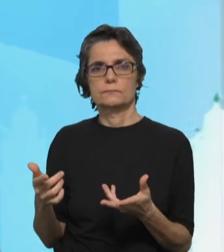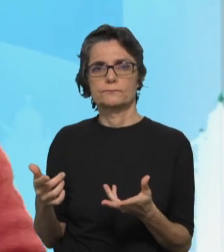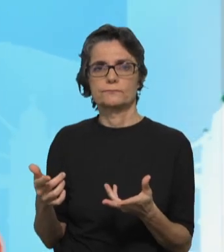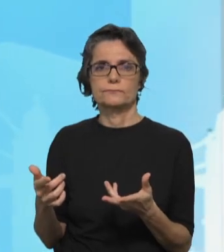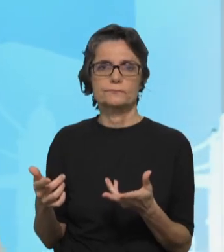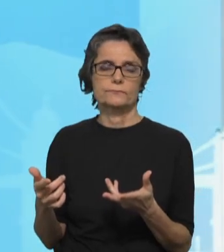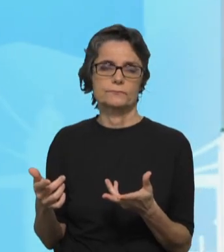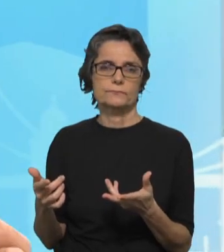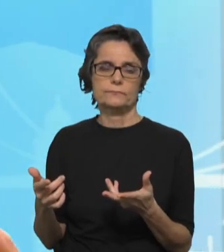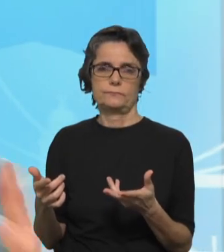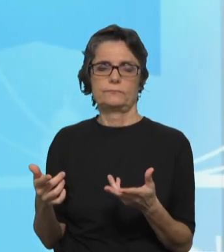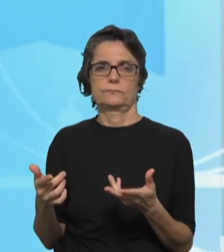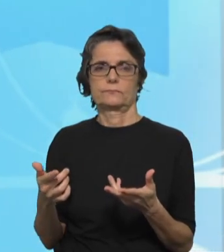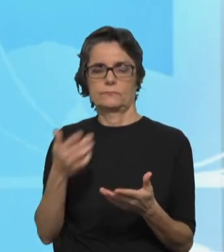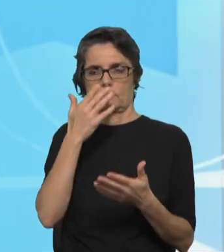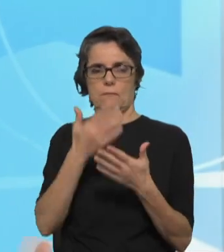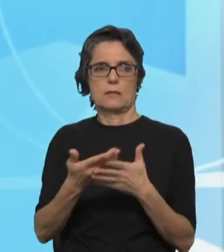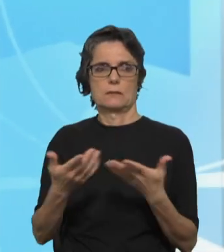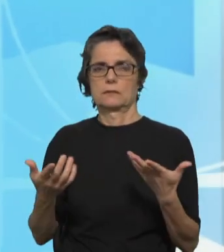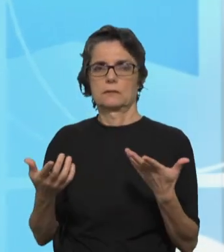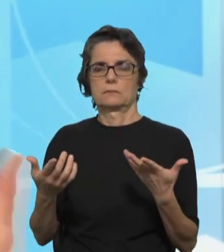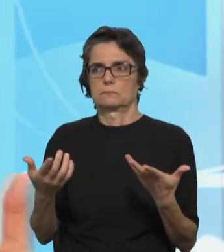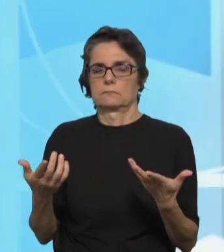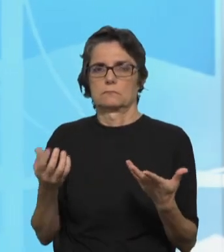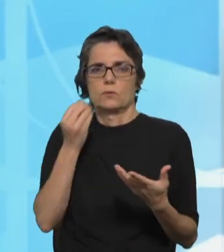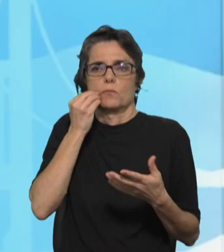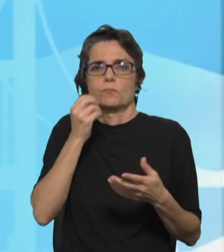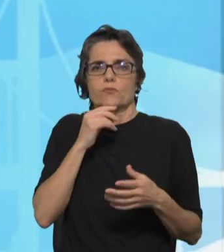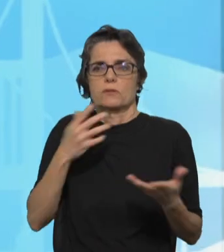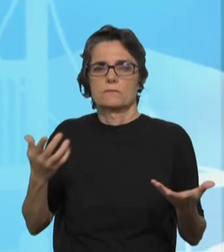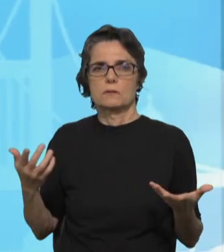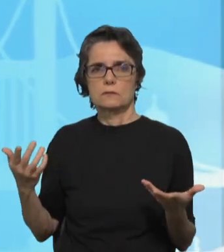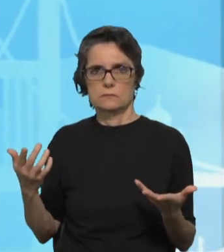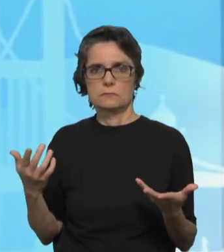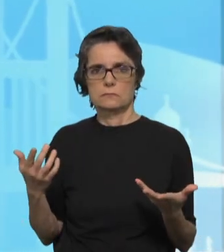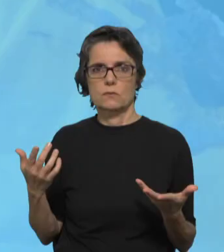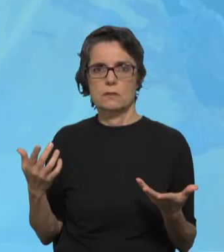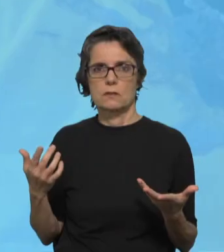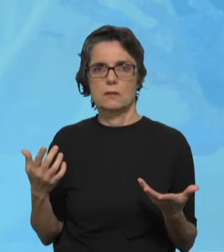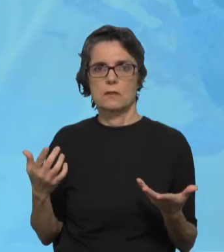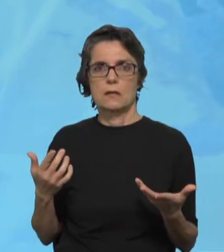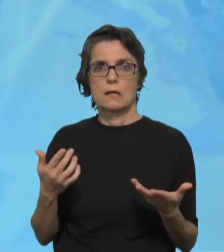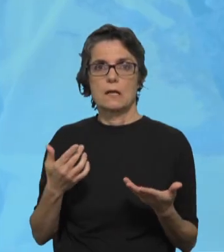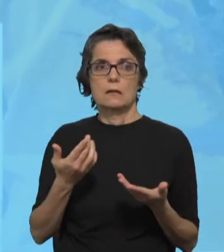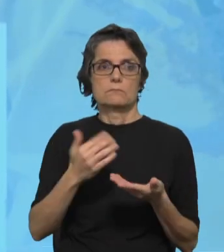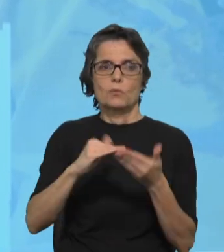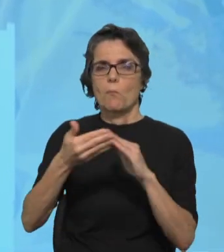digamos, abanada pela situação presente. Quando, na altura, os bairros de lata, a migração que